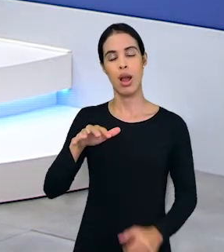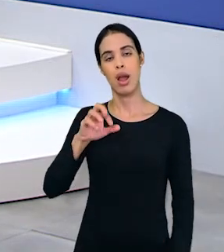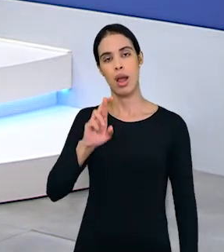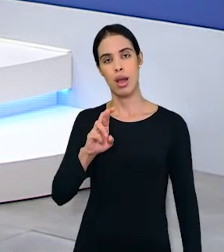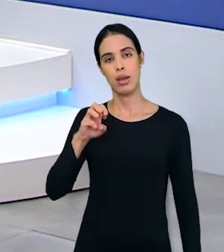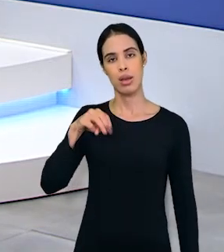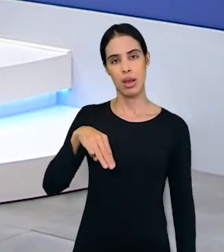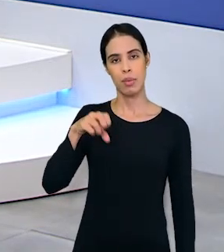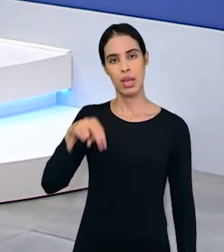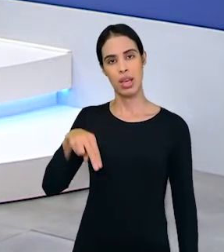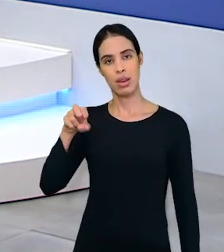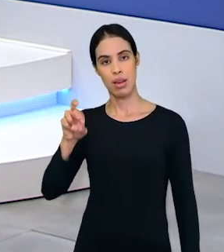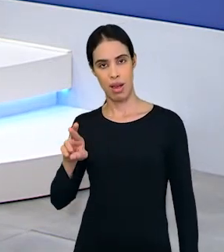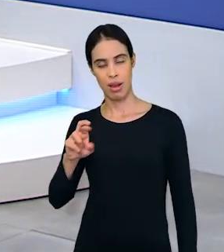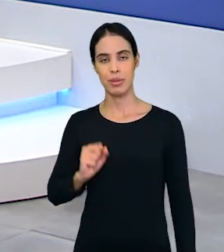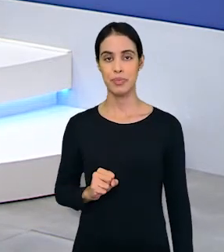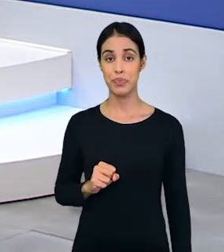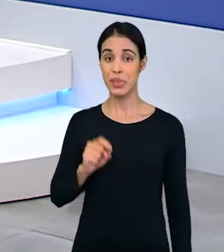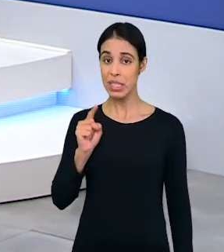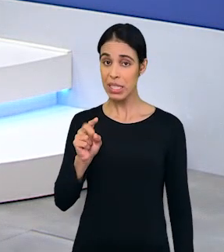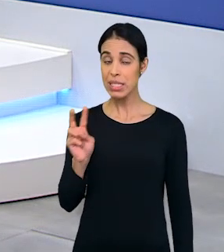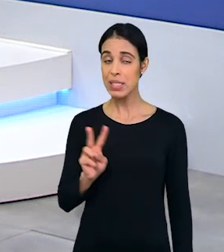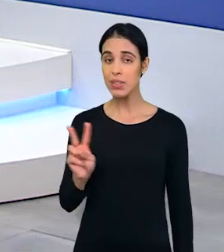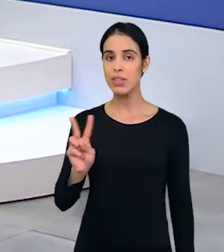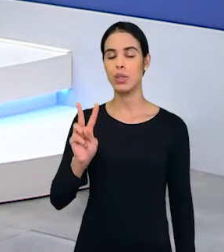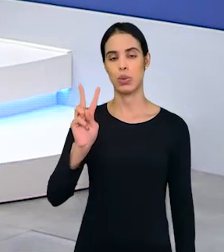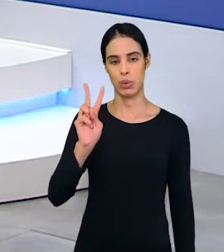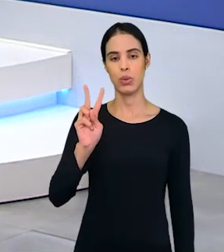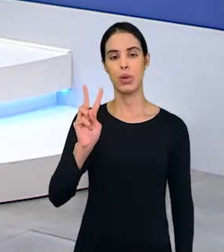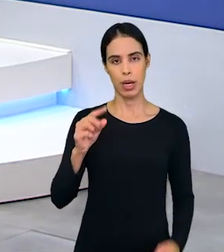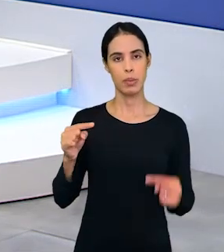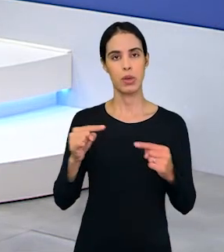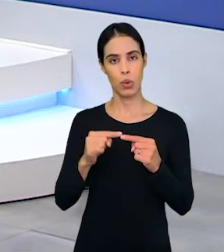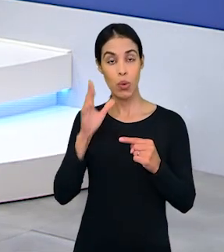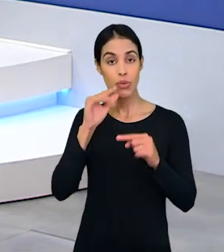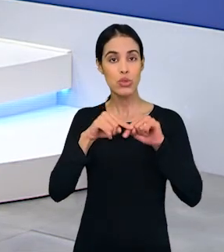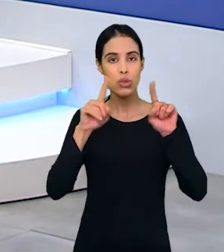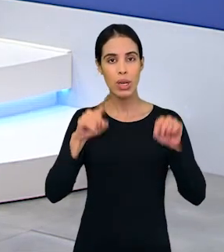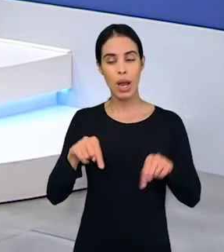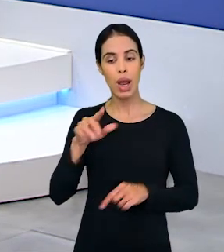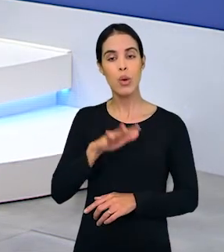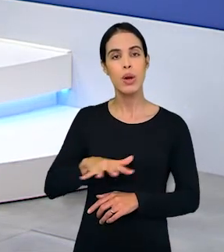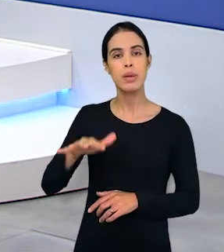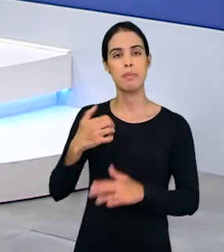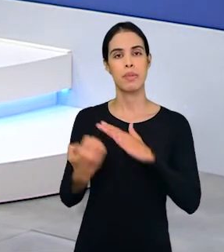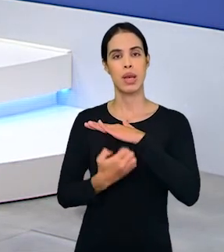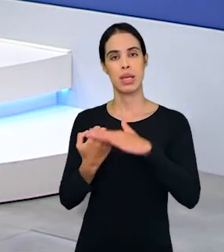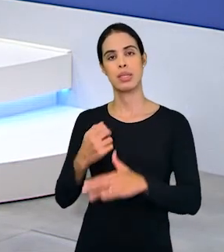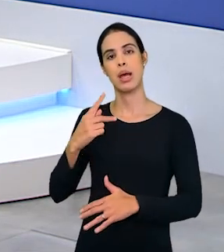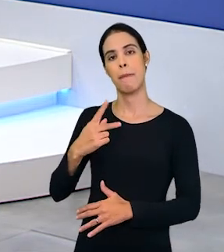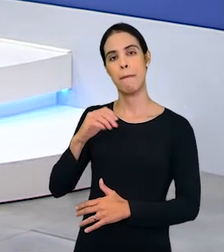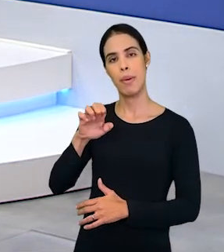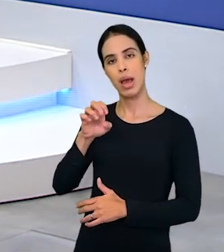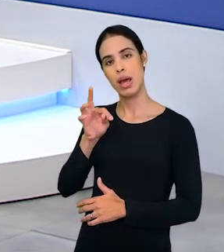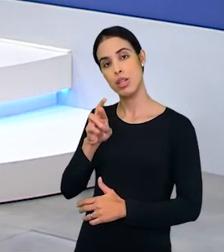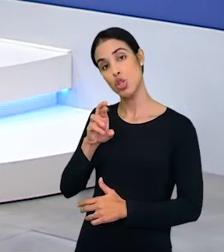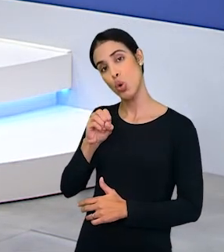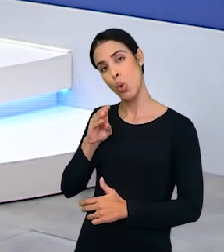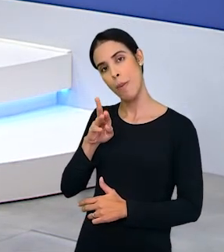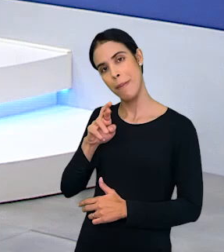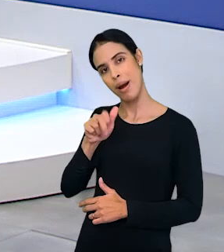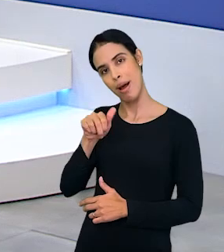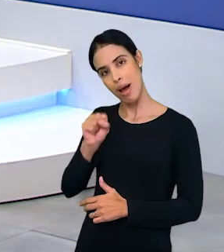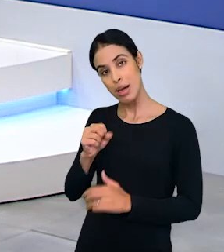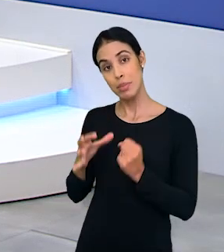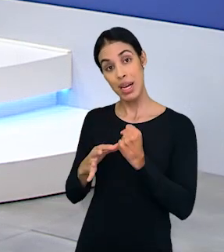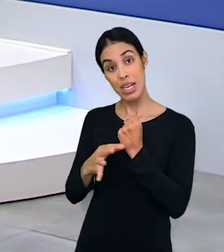chamada RMNR. O complemento foi anteriormente aplicado a trabalhadores da Petrobras e de empresas do grupo para garantir